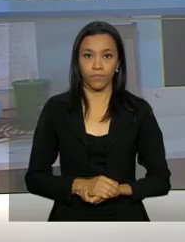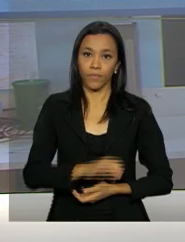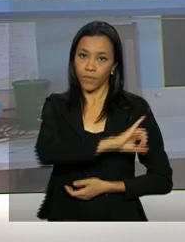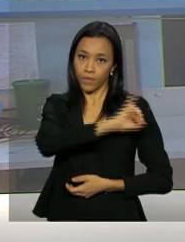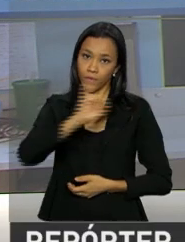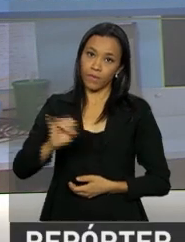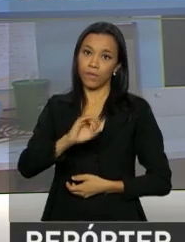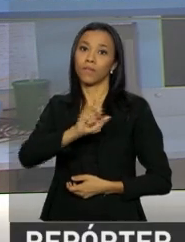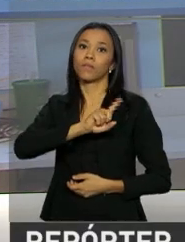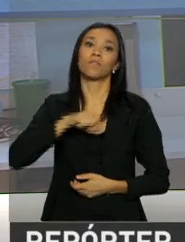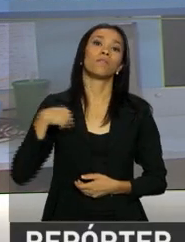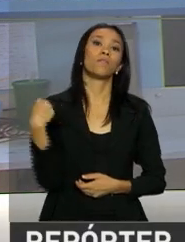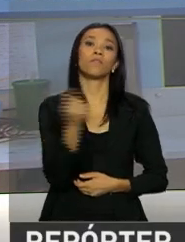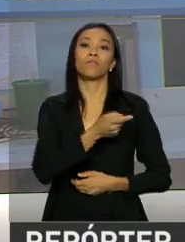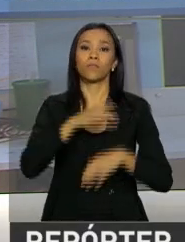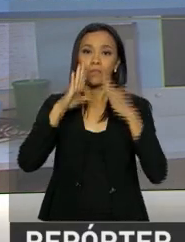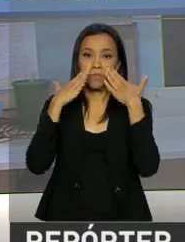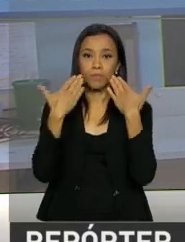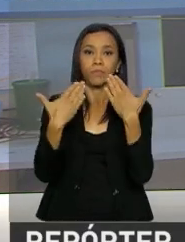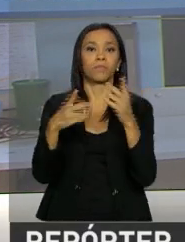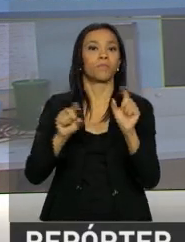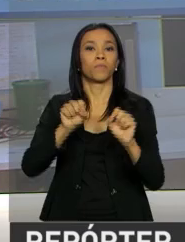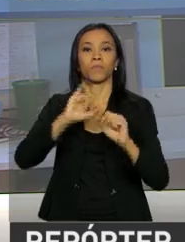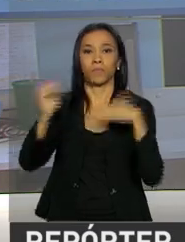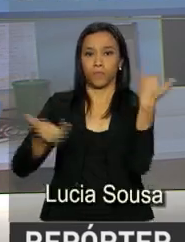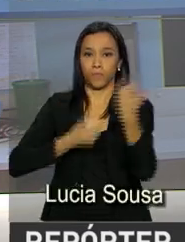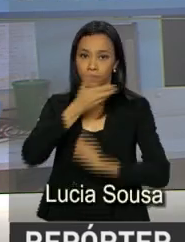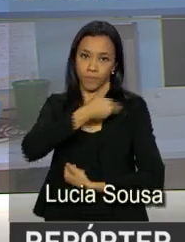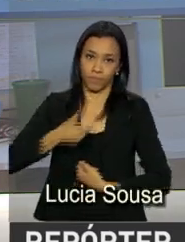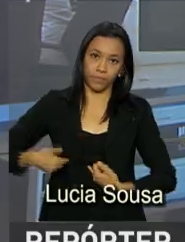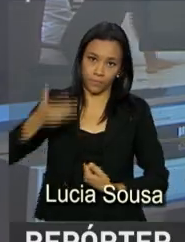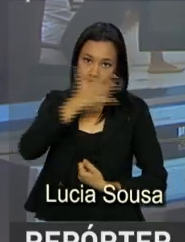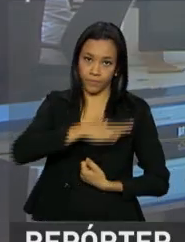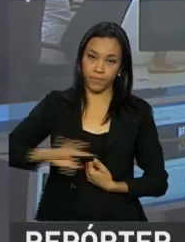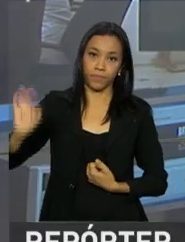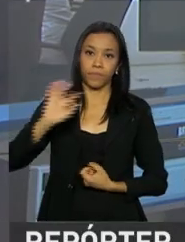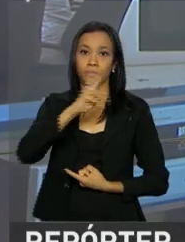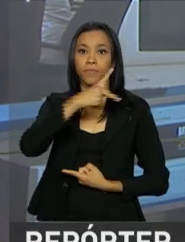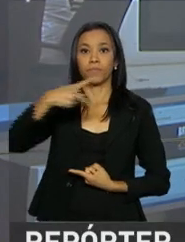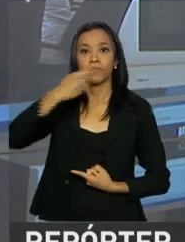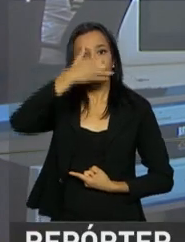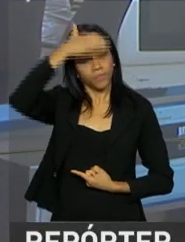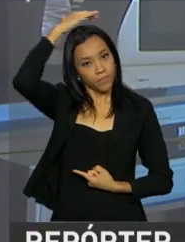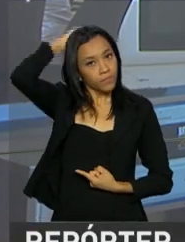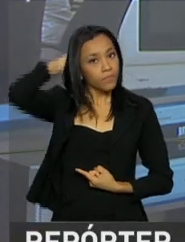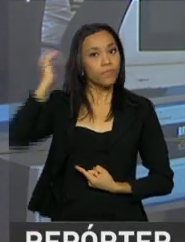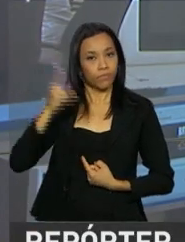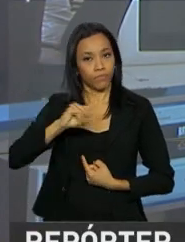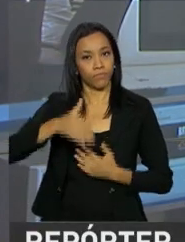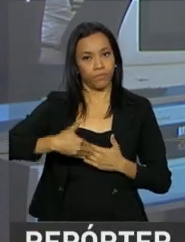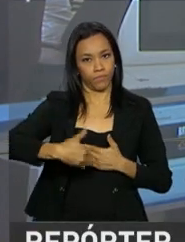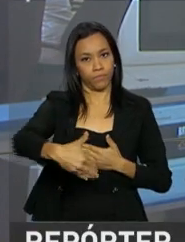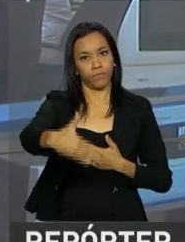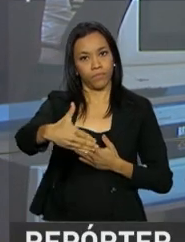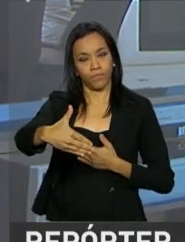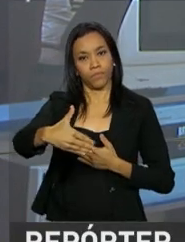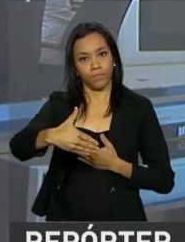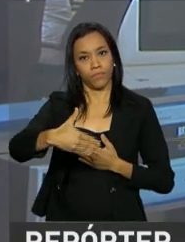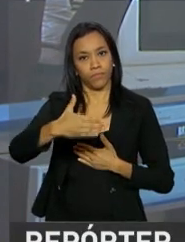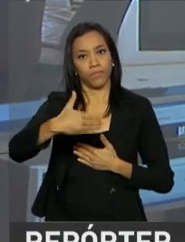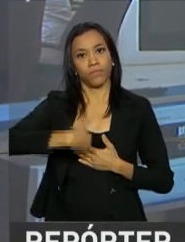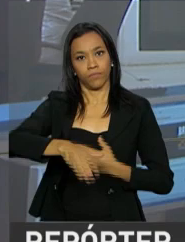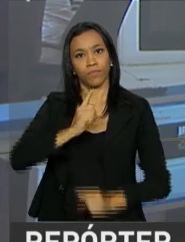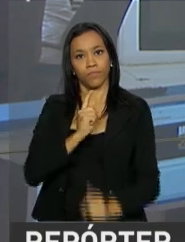Olá, o repórter NBR está de volta com as notícias do governo federal. O presidente Michel Temer se encontra com o presidente da